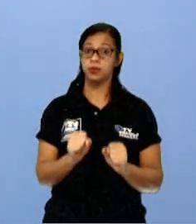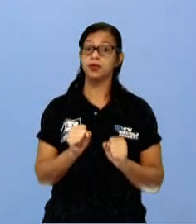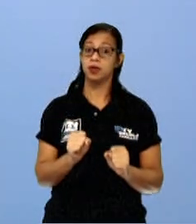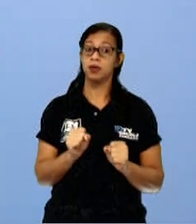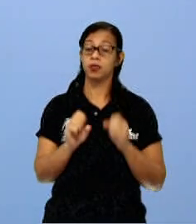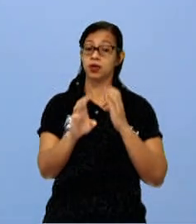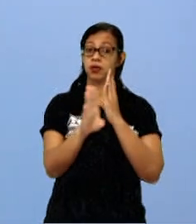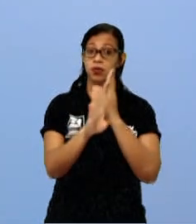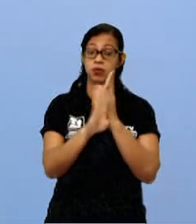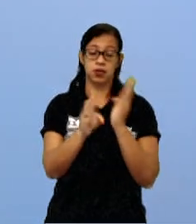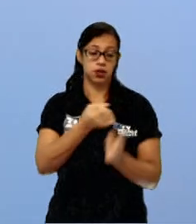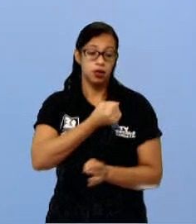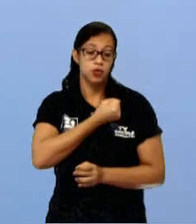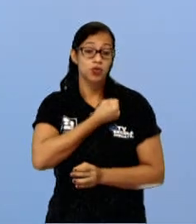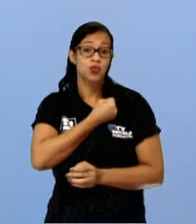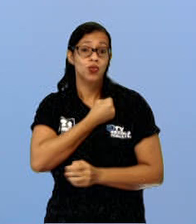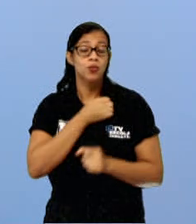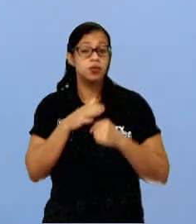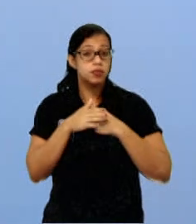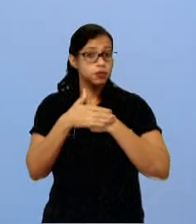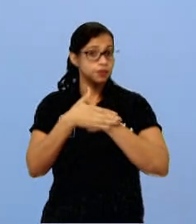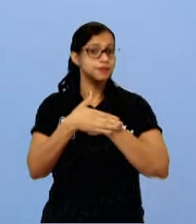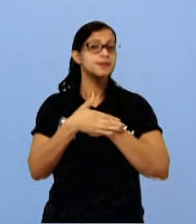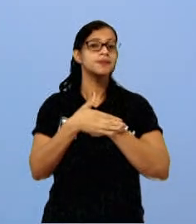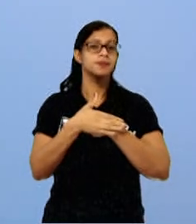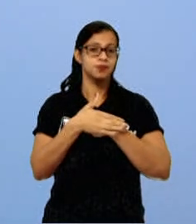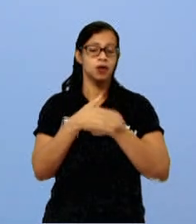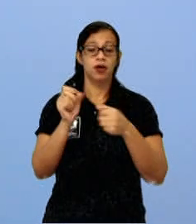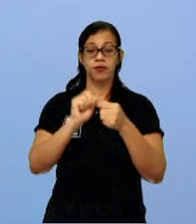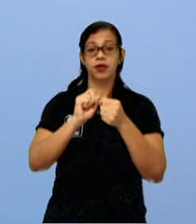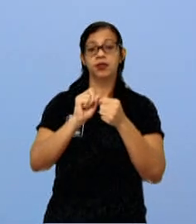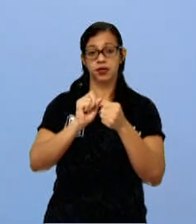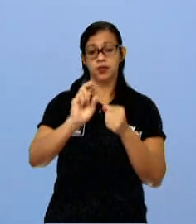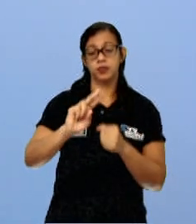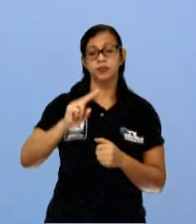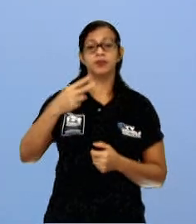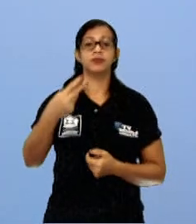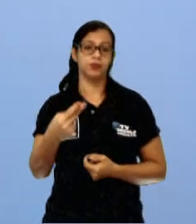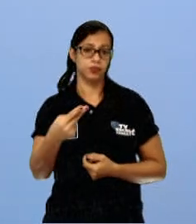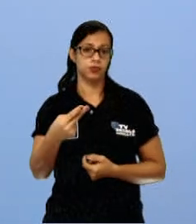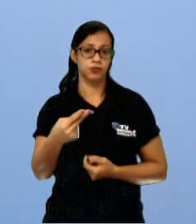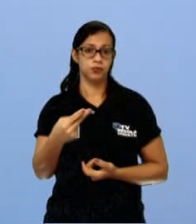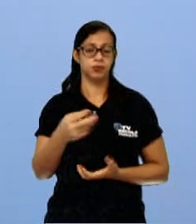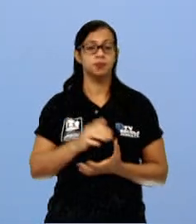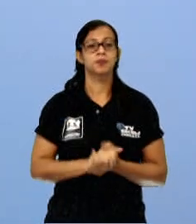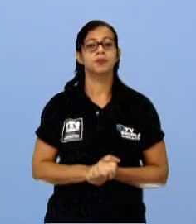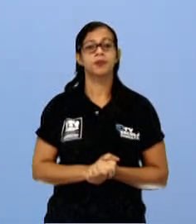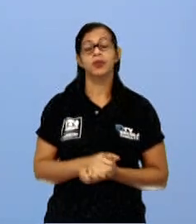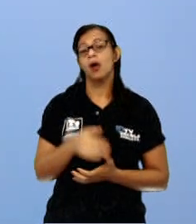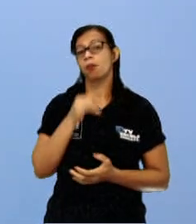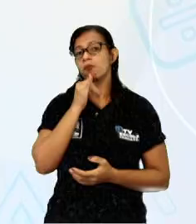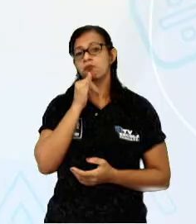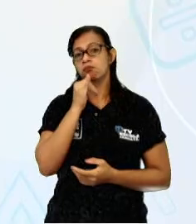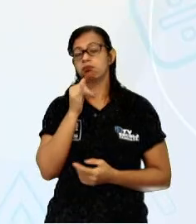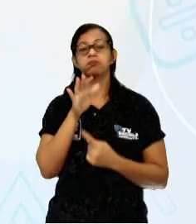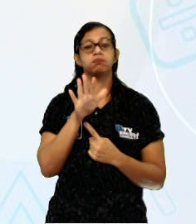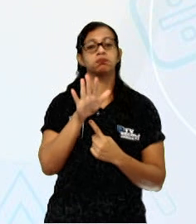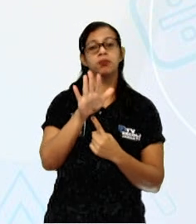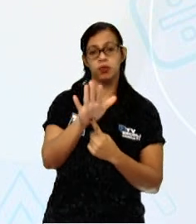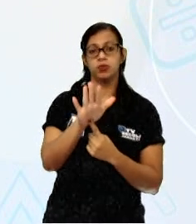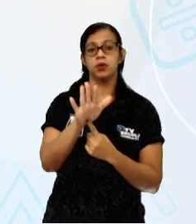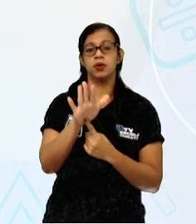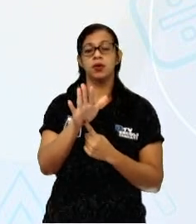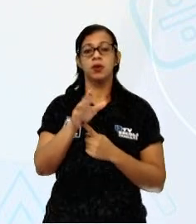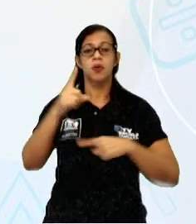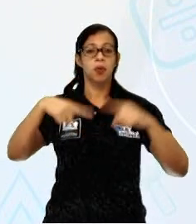números são cultos fazendo as operações inversas vamos apresentar aqui quantidades com o material Dourado nós